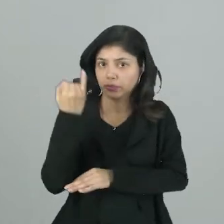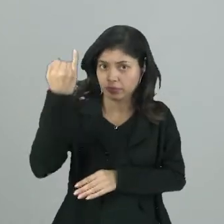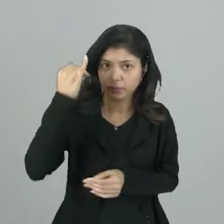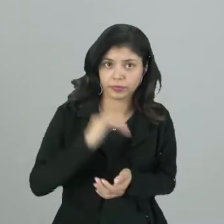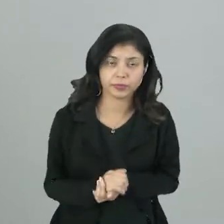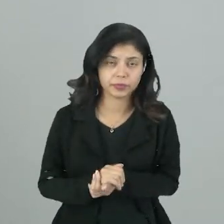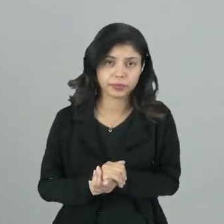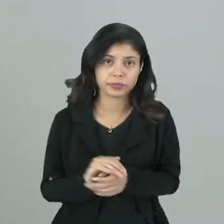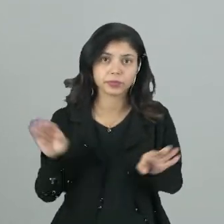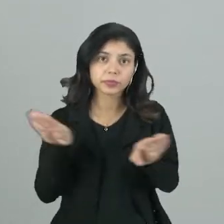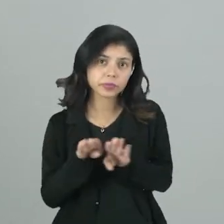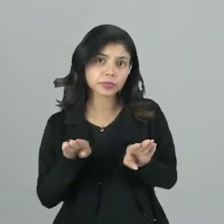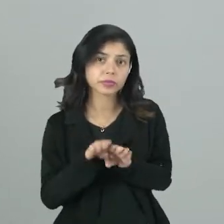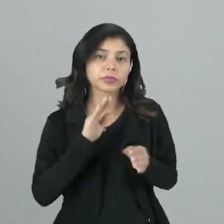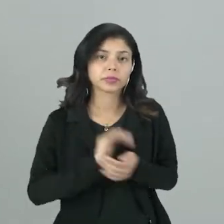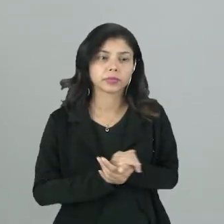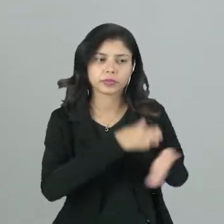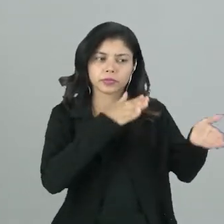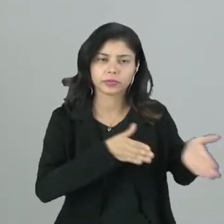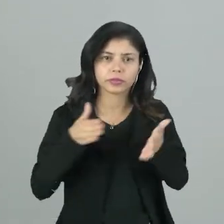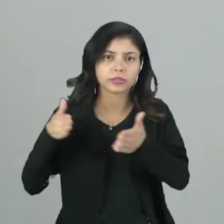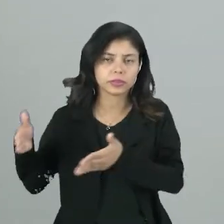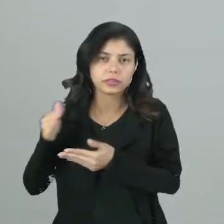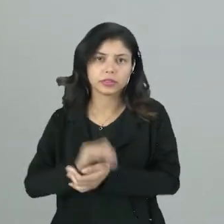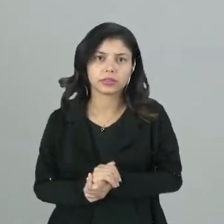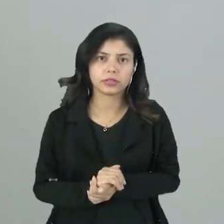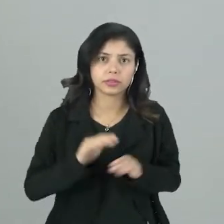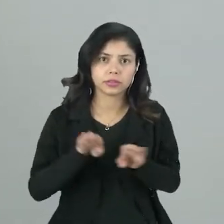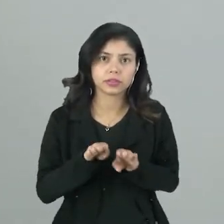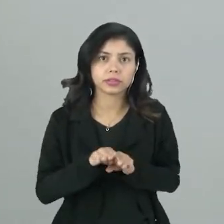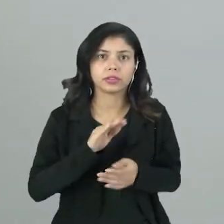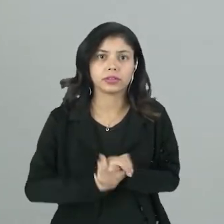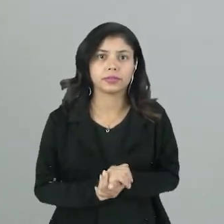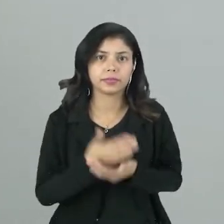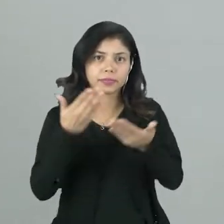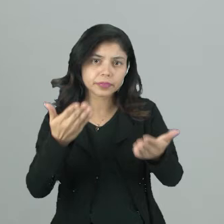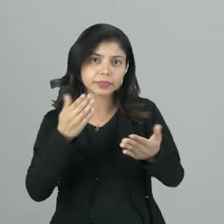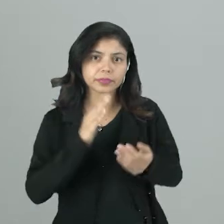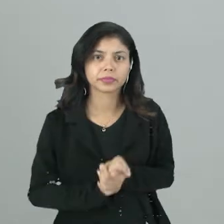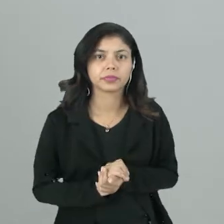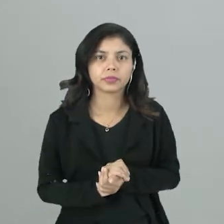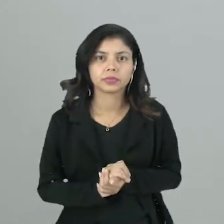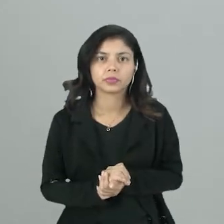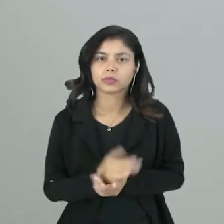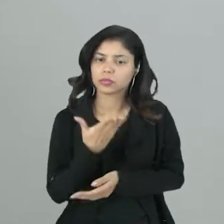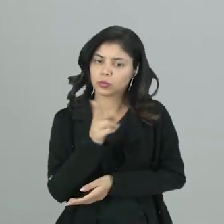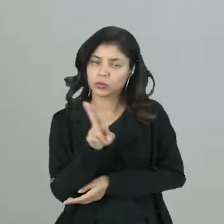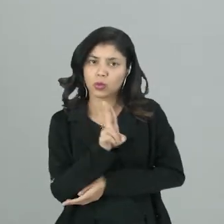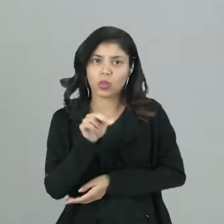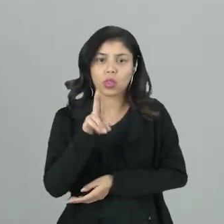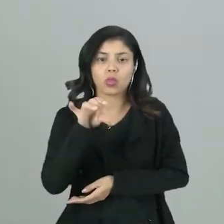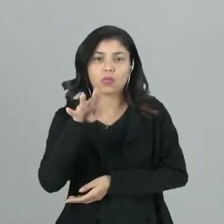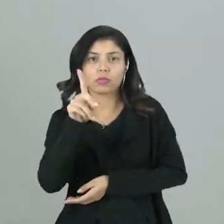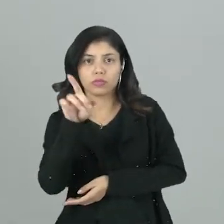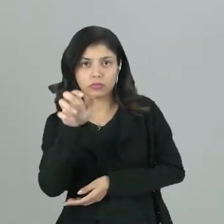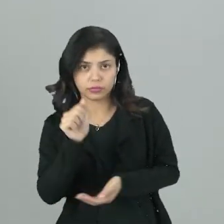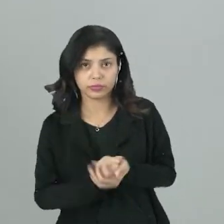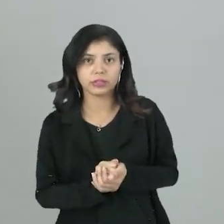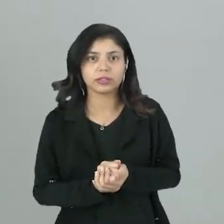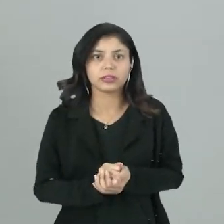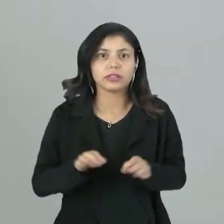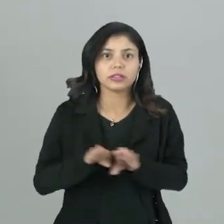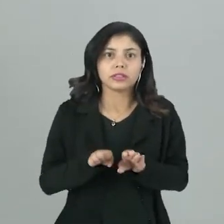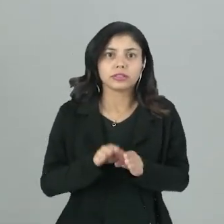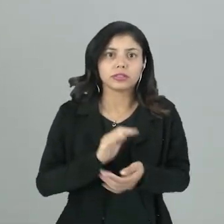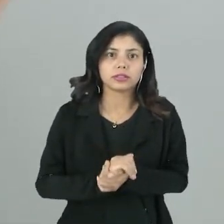principalmente a passagem do nomadismo, já que no período paleolítico os homens eram nômades, certo? Eles viviam em busca